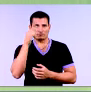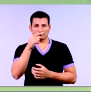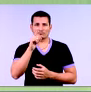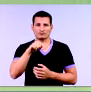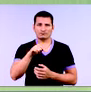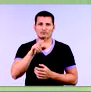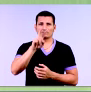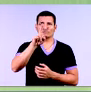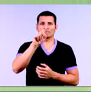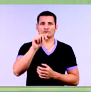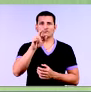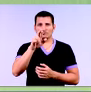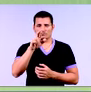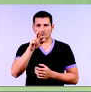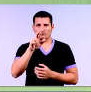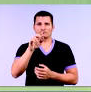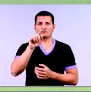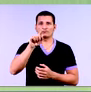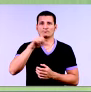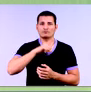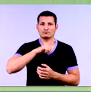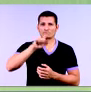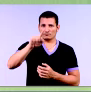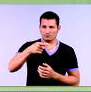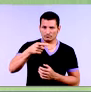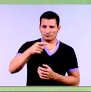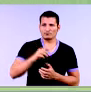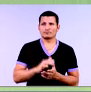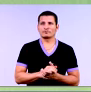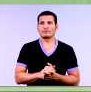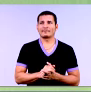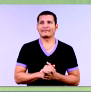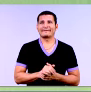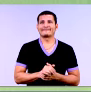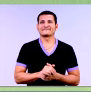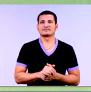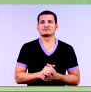uma variável de ponto flutuante e assim sucessivamente.